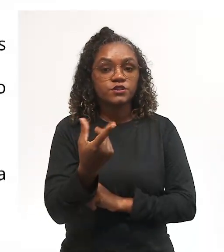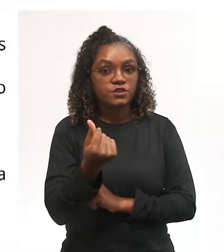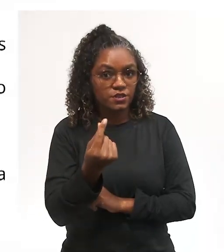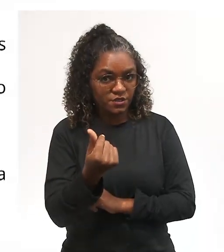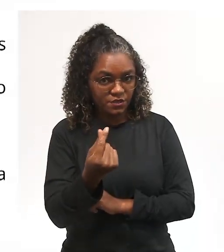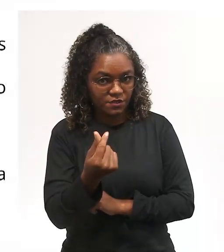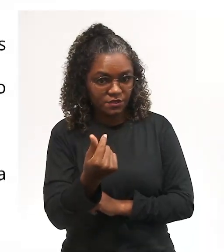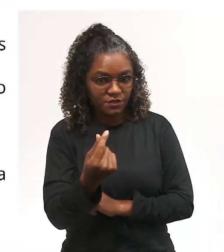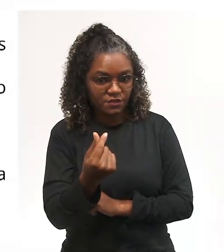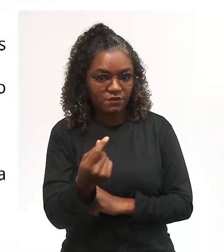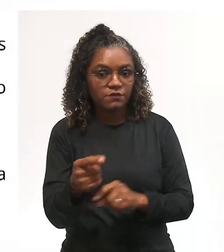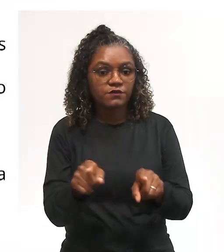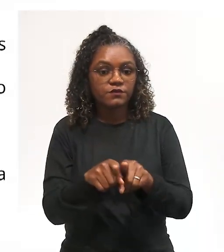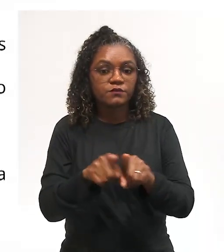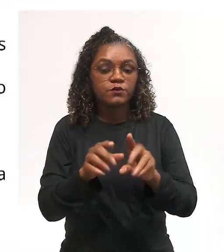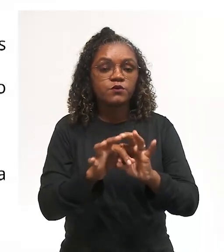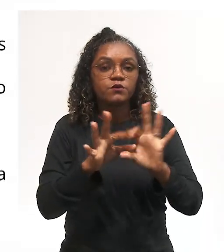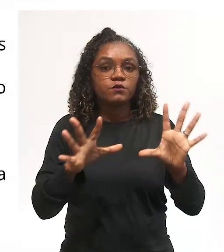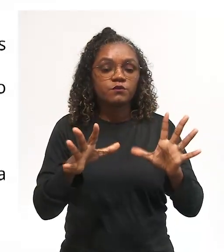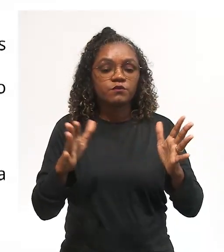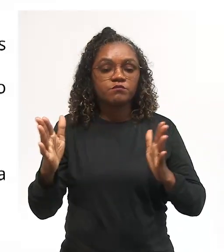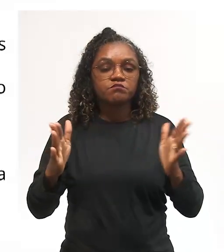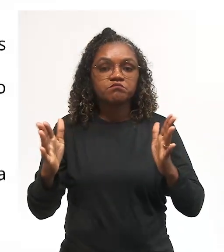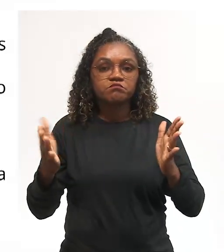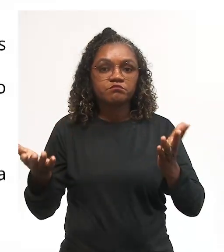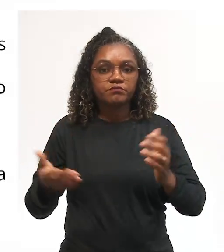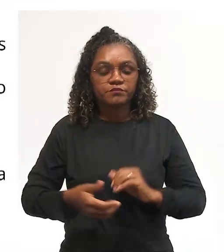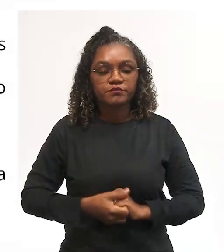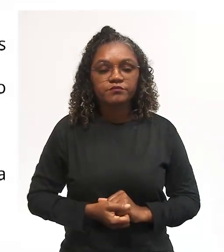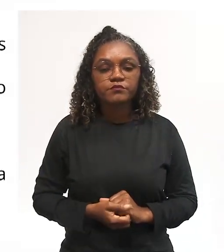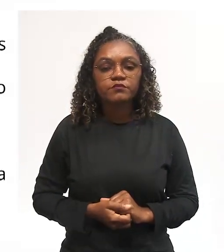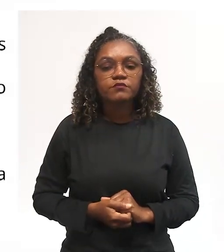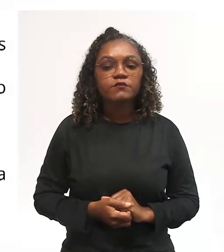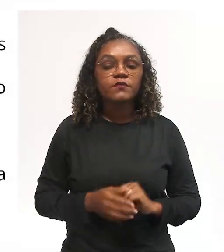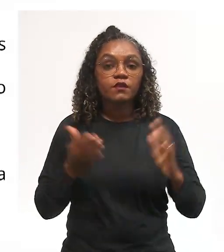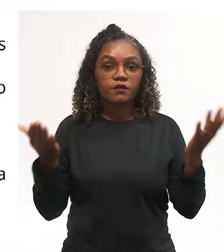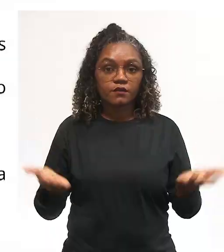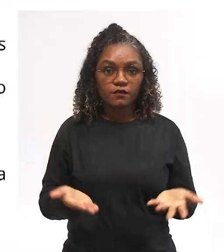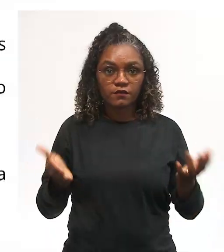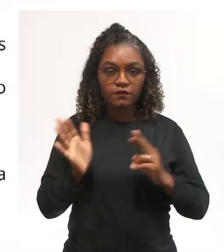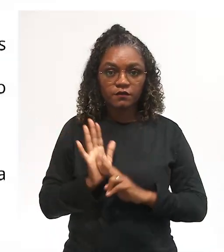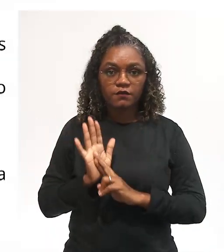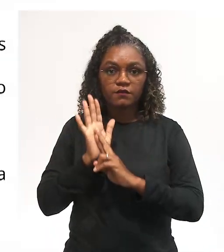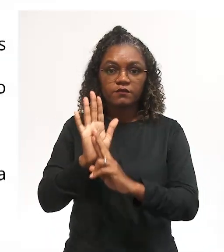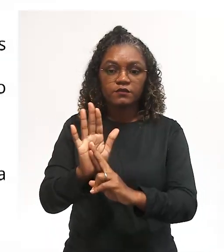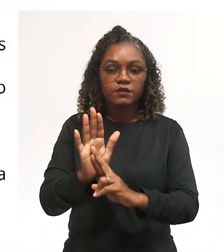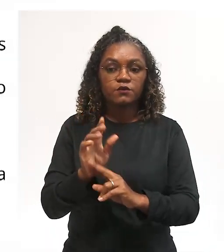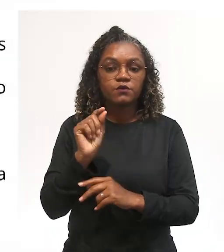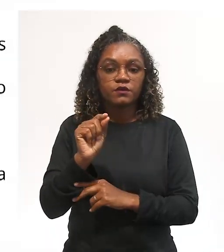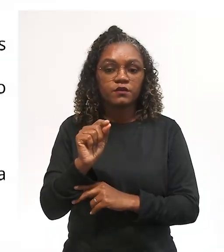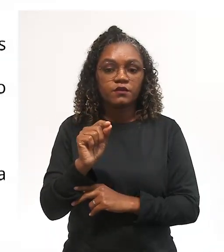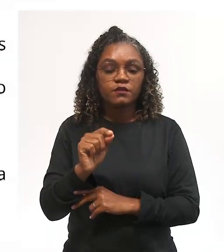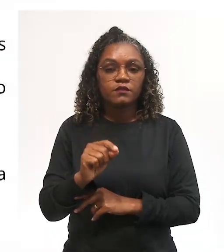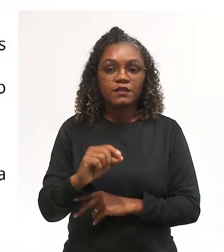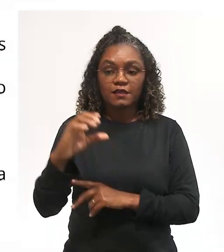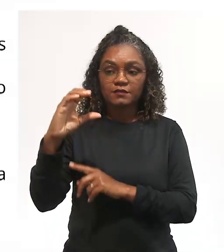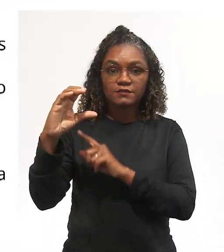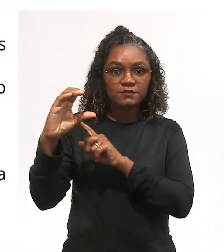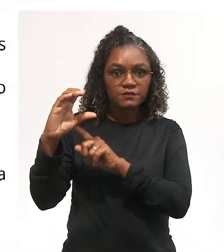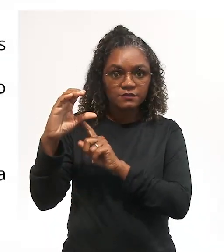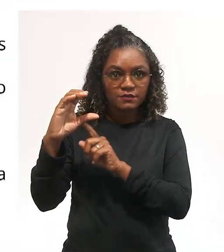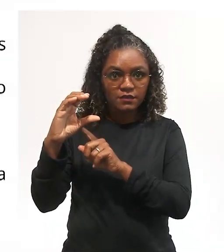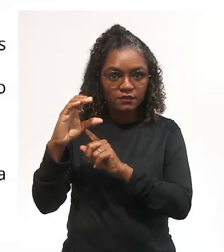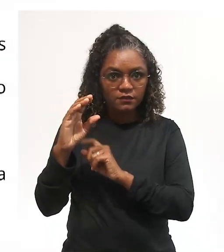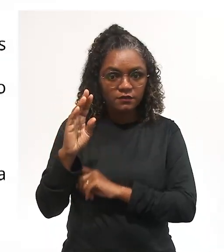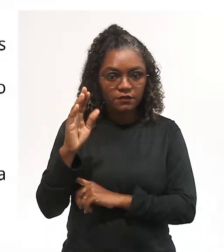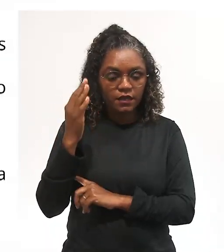e disponível em determinada época. Nós vamos representá-lo pela letra C. Falou em capital, para nós será a letra